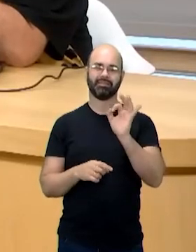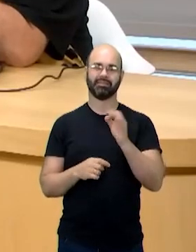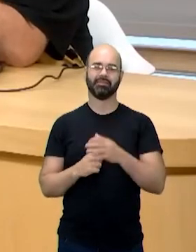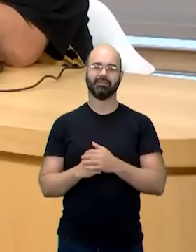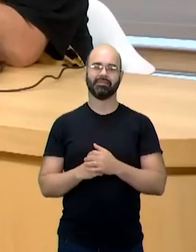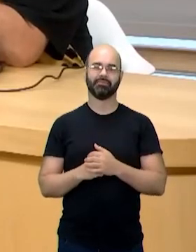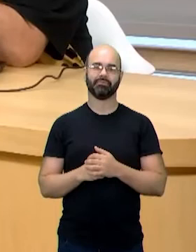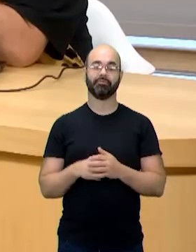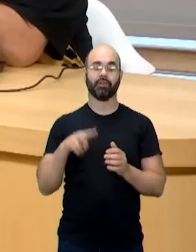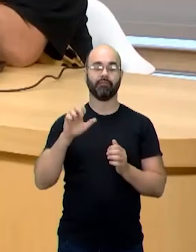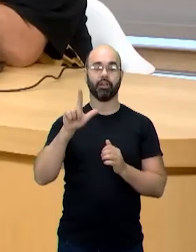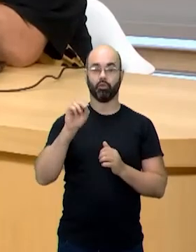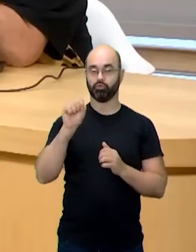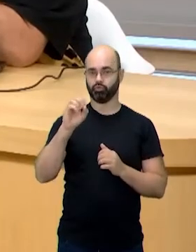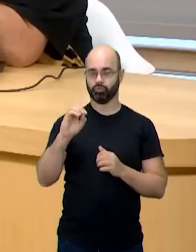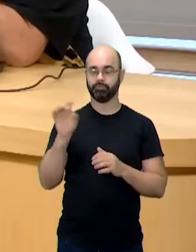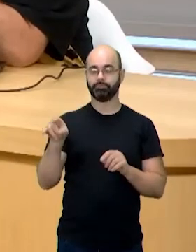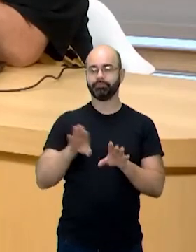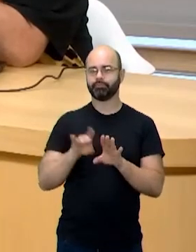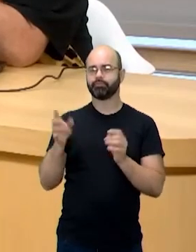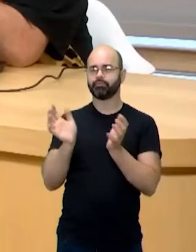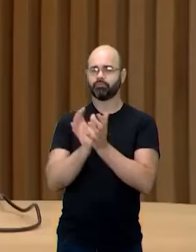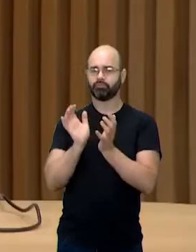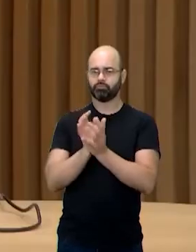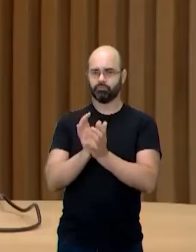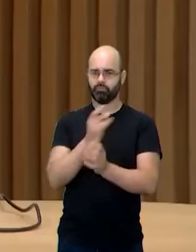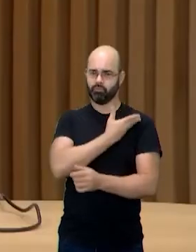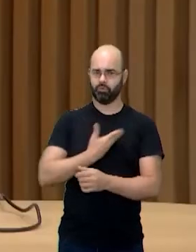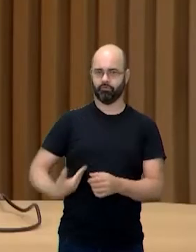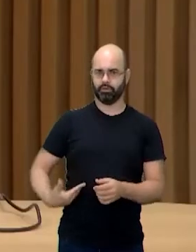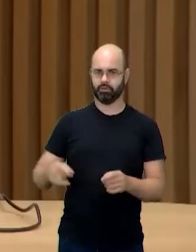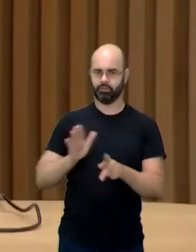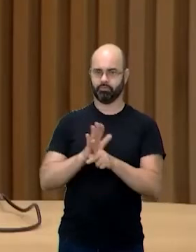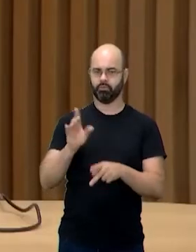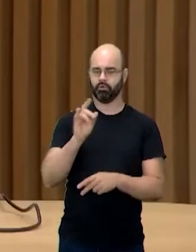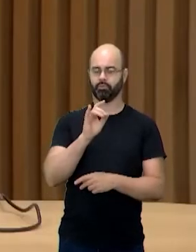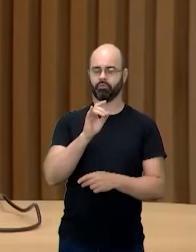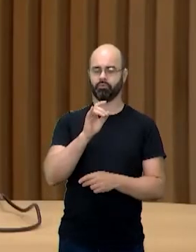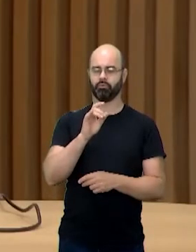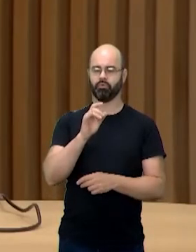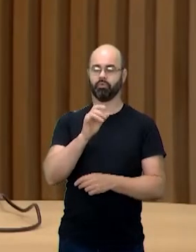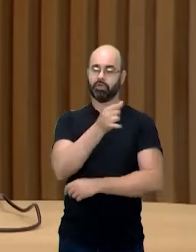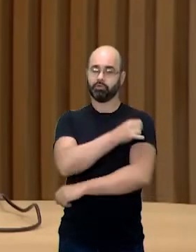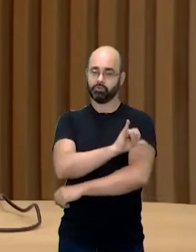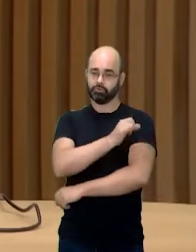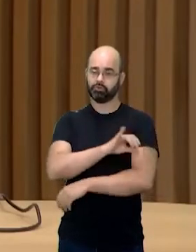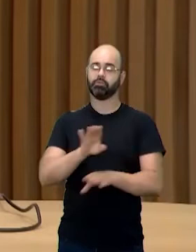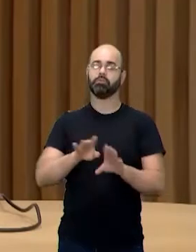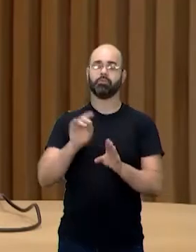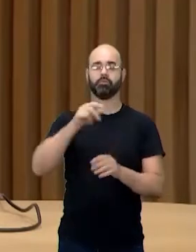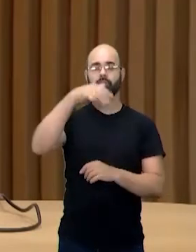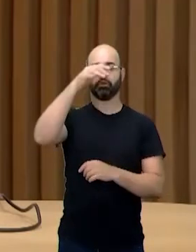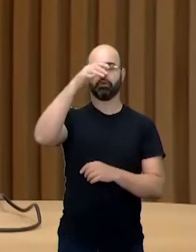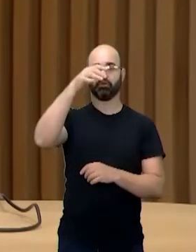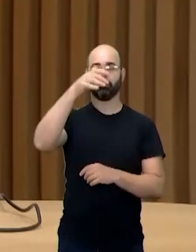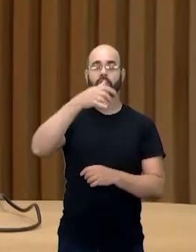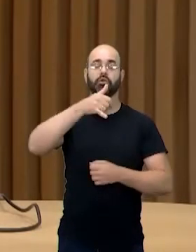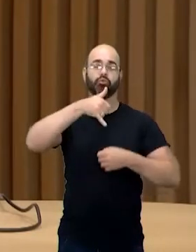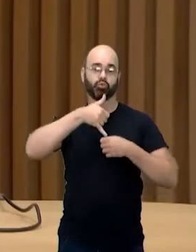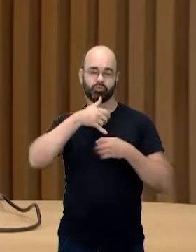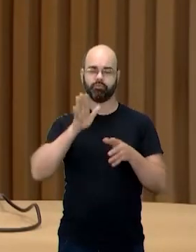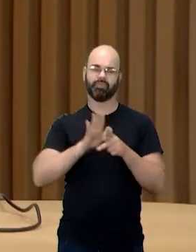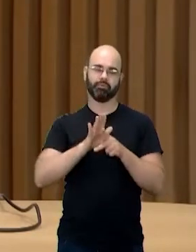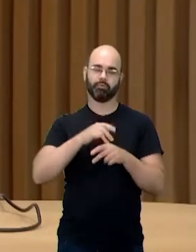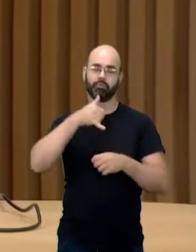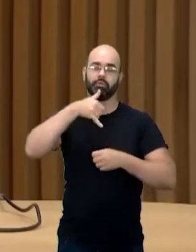saído do Brasil, depois voltou, se tornou governador do Rio de Janeiro, né? Do Rio Grande do Sul também. Do Rio Grande do Sul também. Ele é do Rio Grande